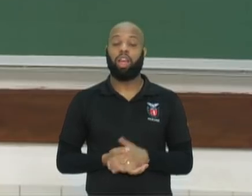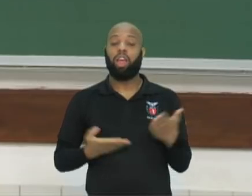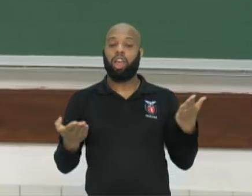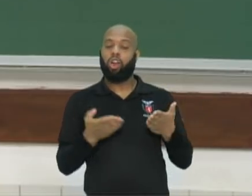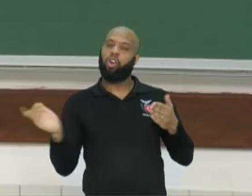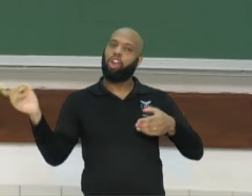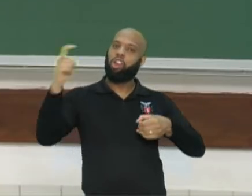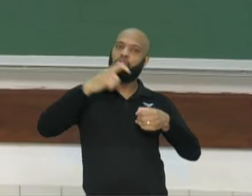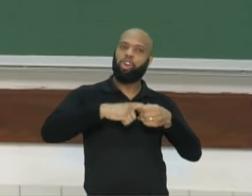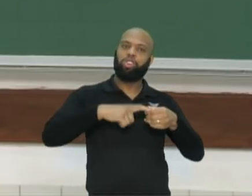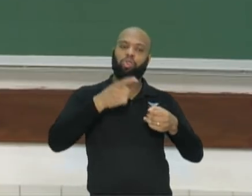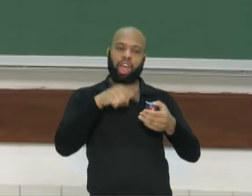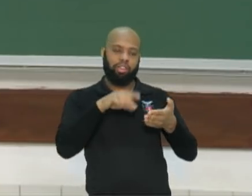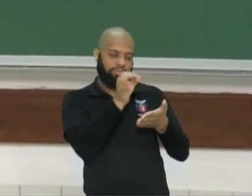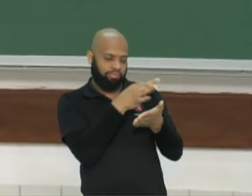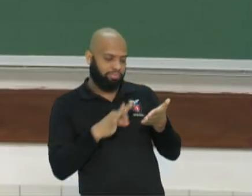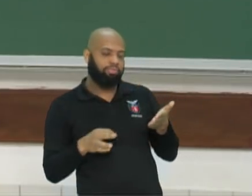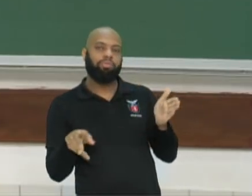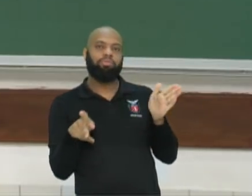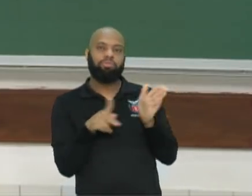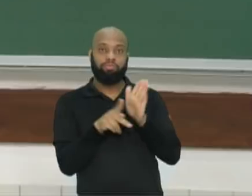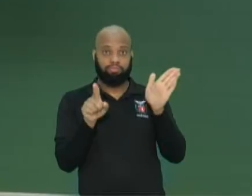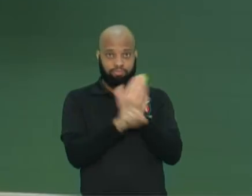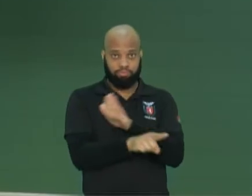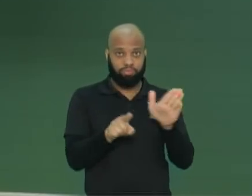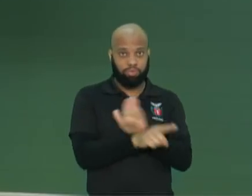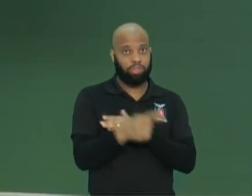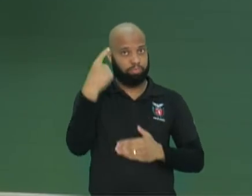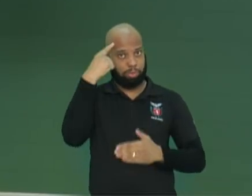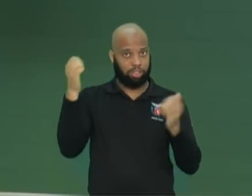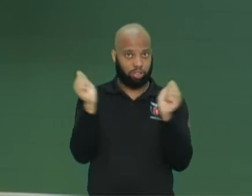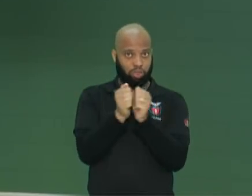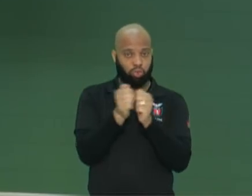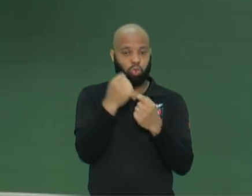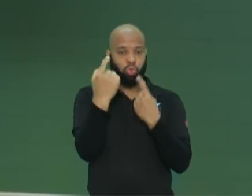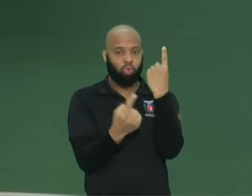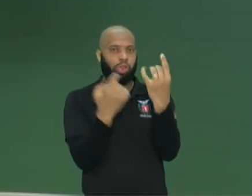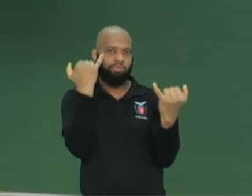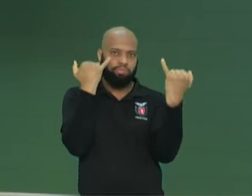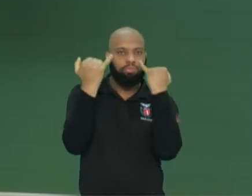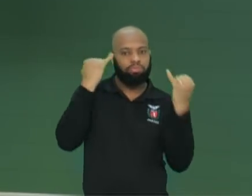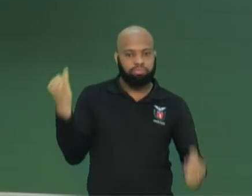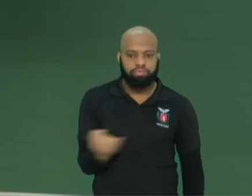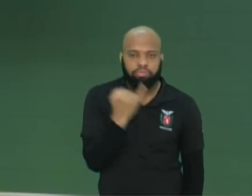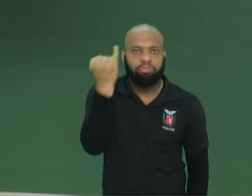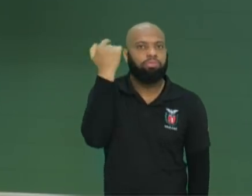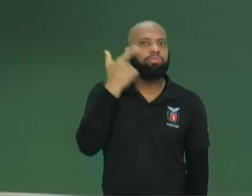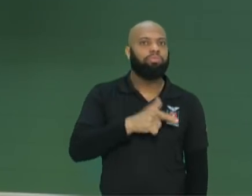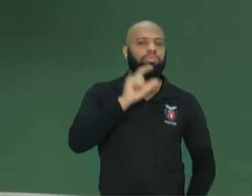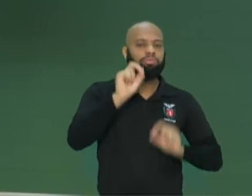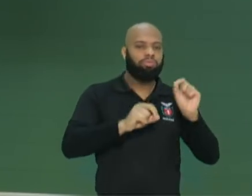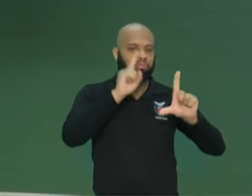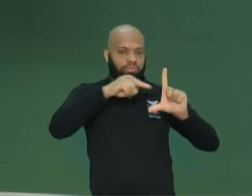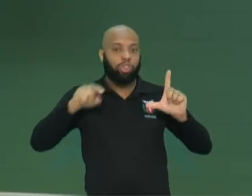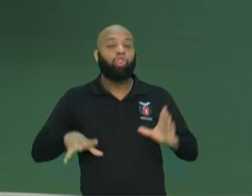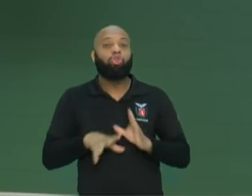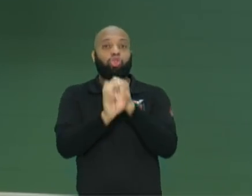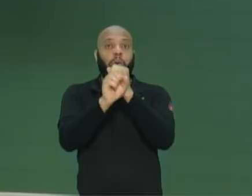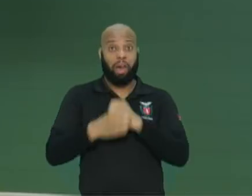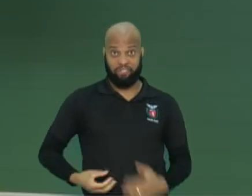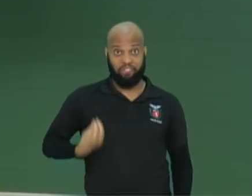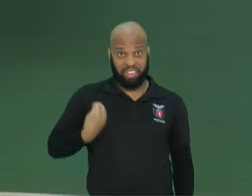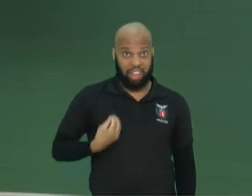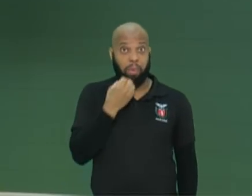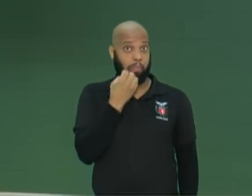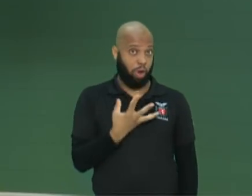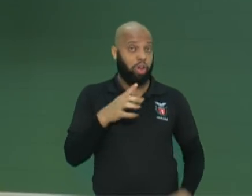Voltamos então ali com a correção do exercício. Vamos pensar juntos lá. Quais dados são importantes para medir a qualidade de vida